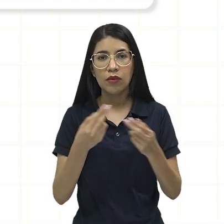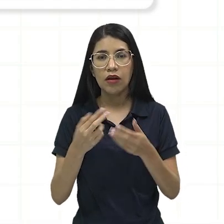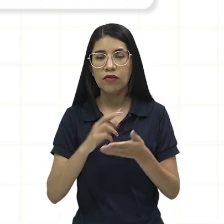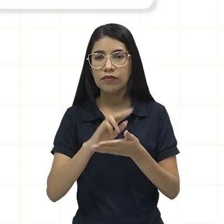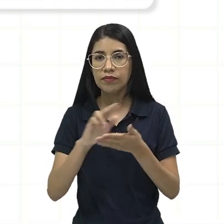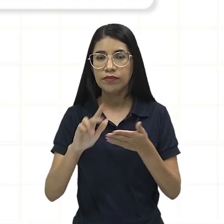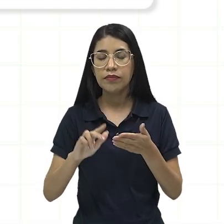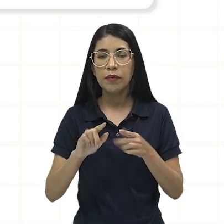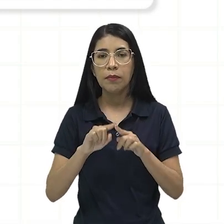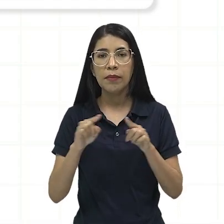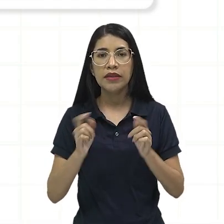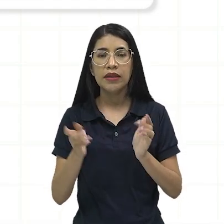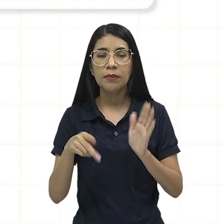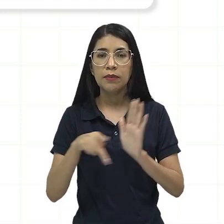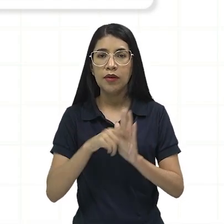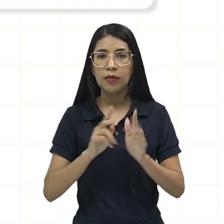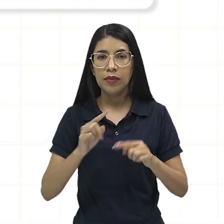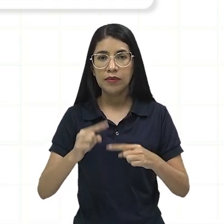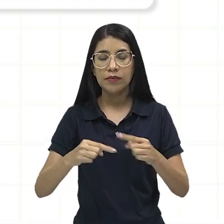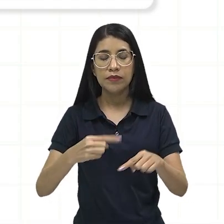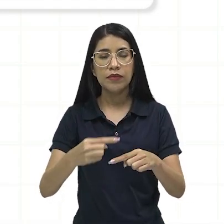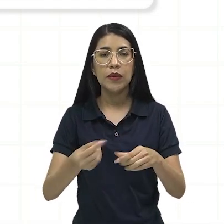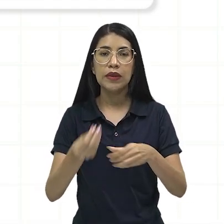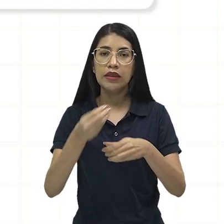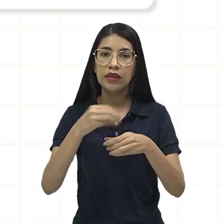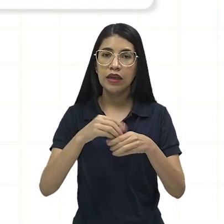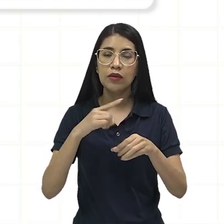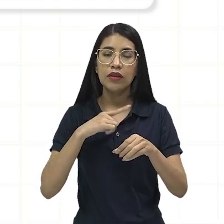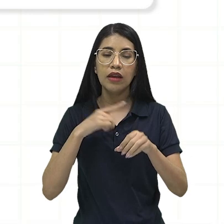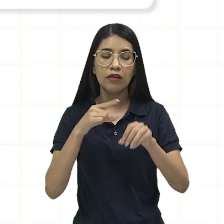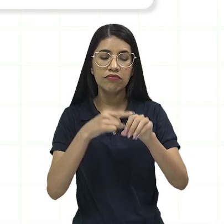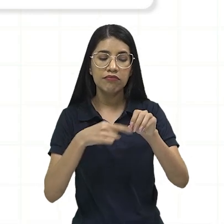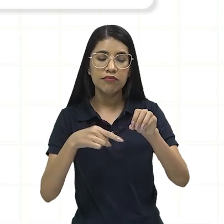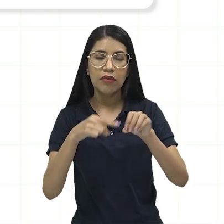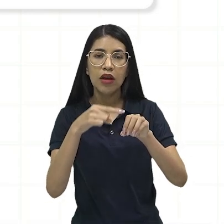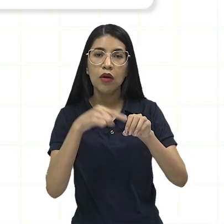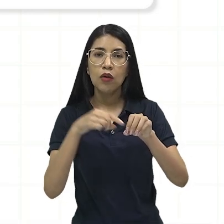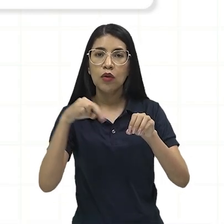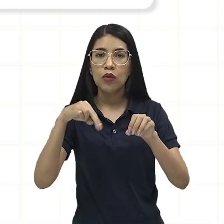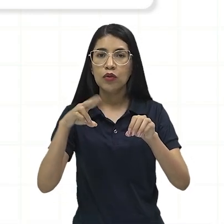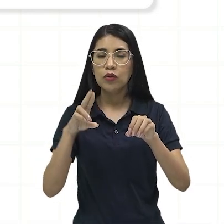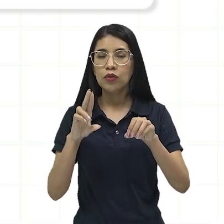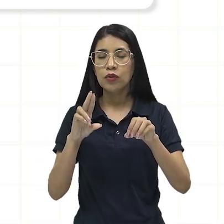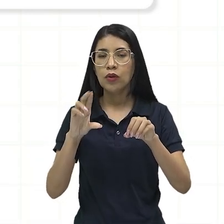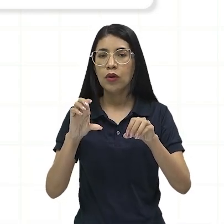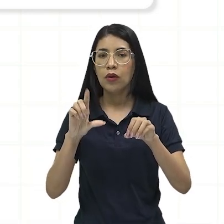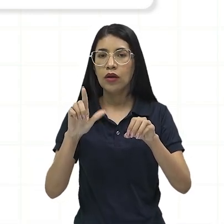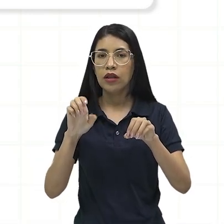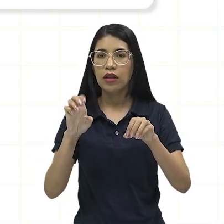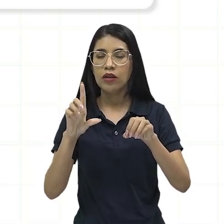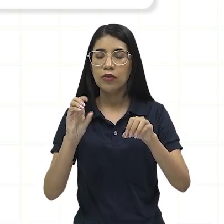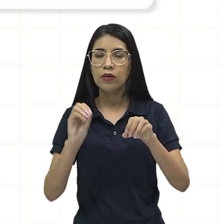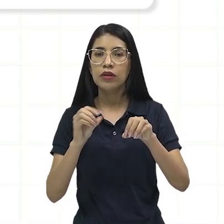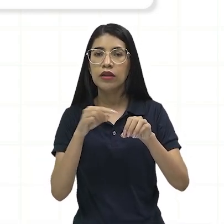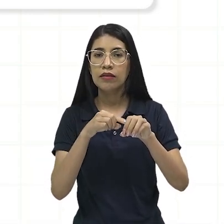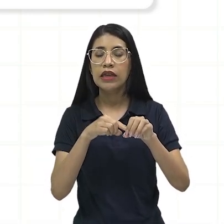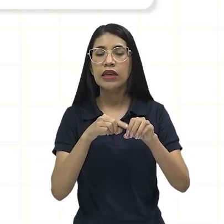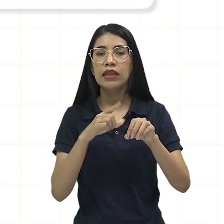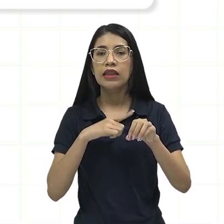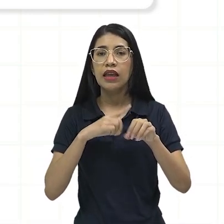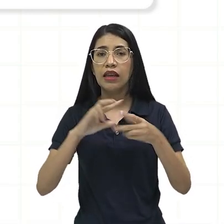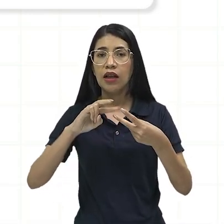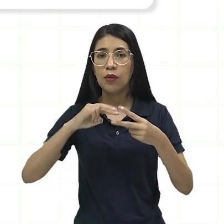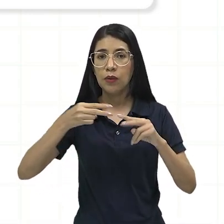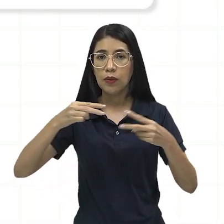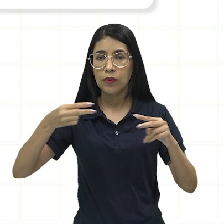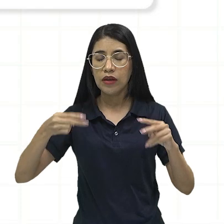célula reprodutiva. Dentro dele vai existir um núcleo que guarda ali o material genético que foi herdado,